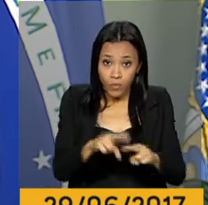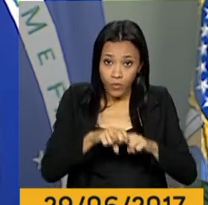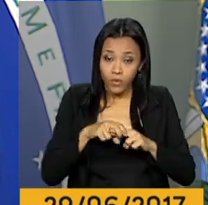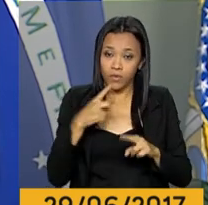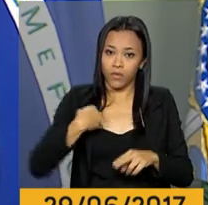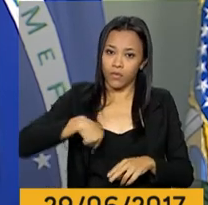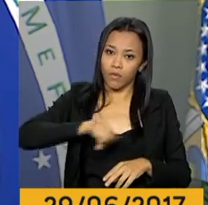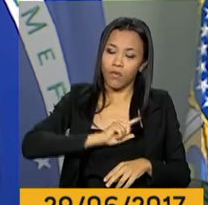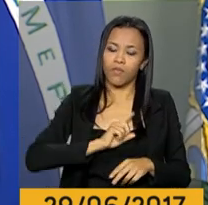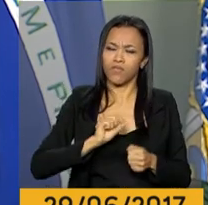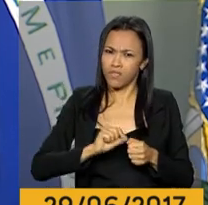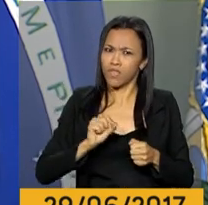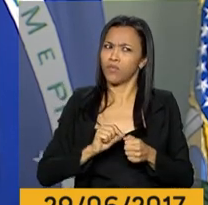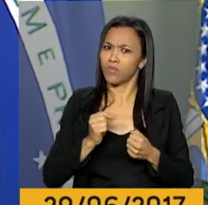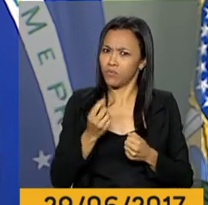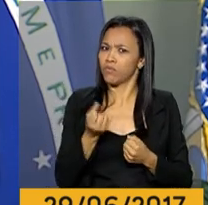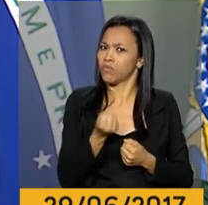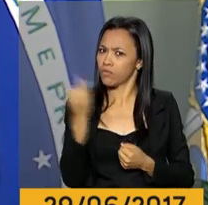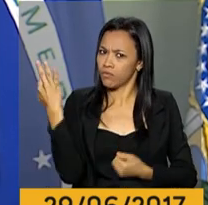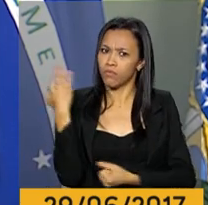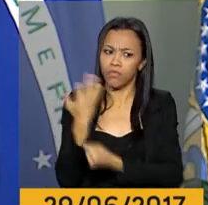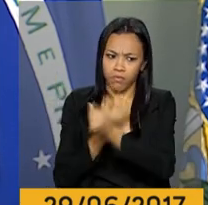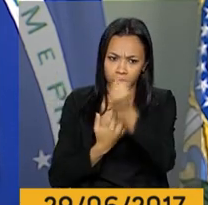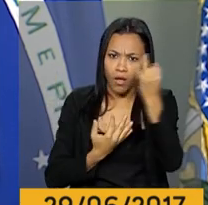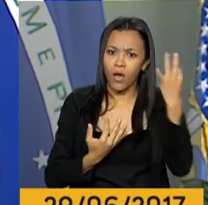um ano um